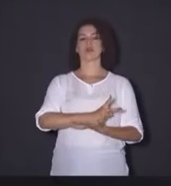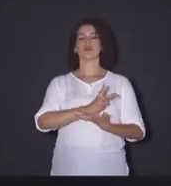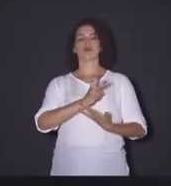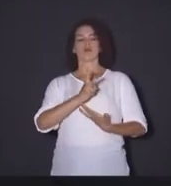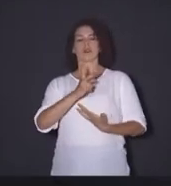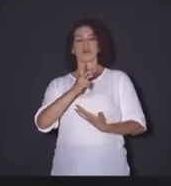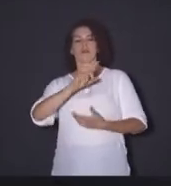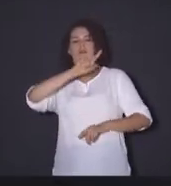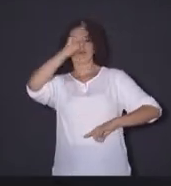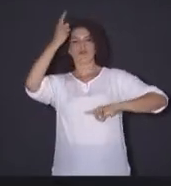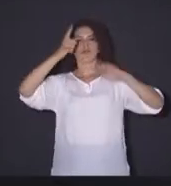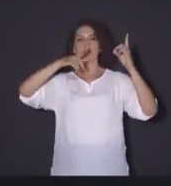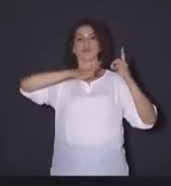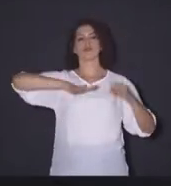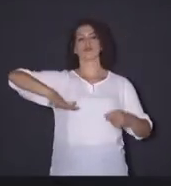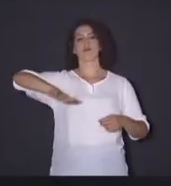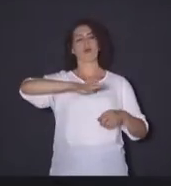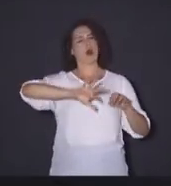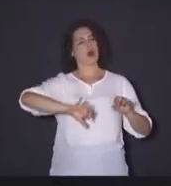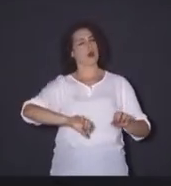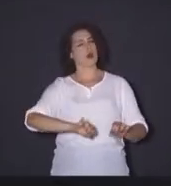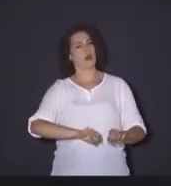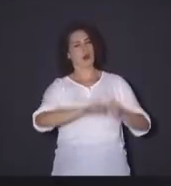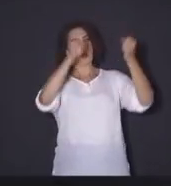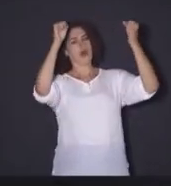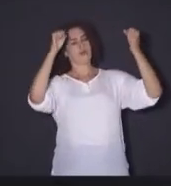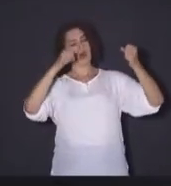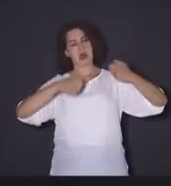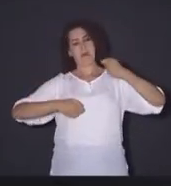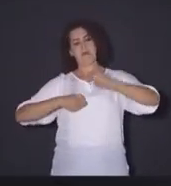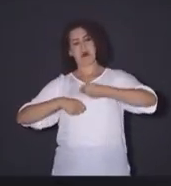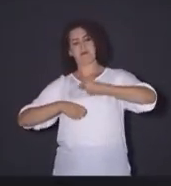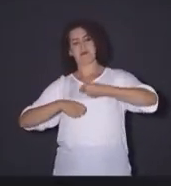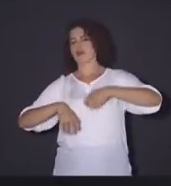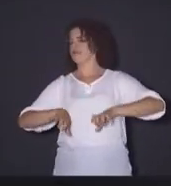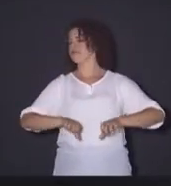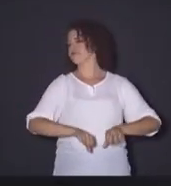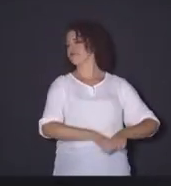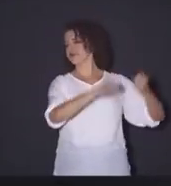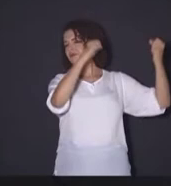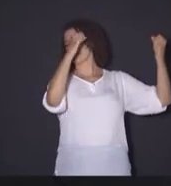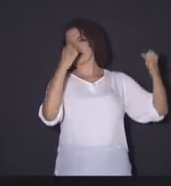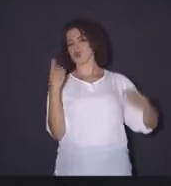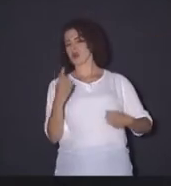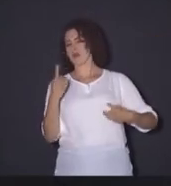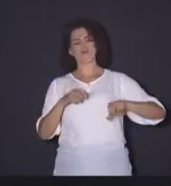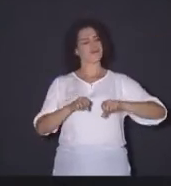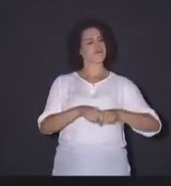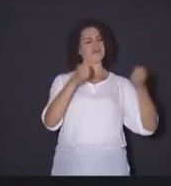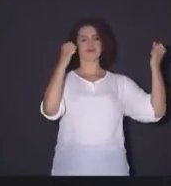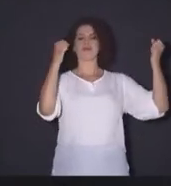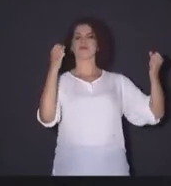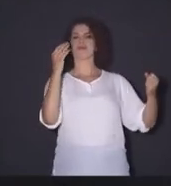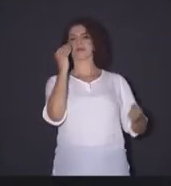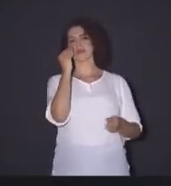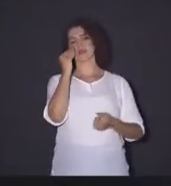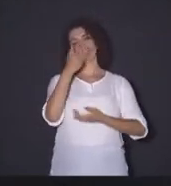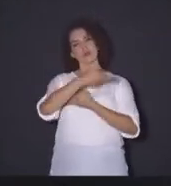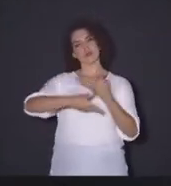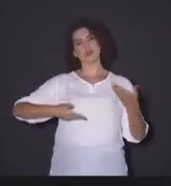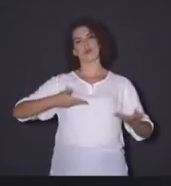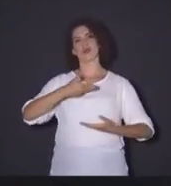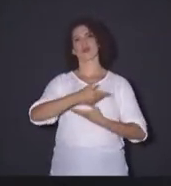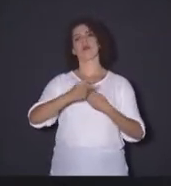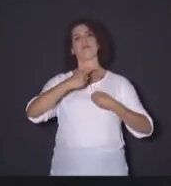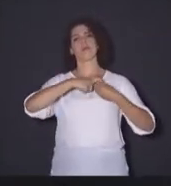espaços de ruptura com essas cobranças e exigências e isolamentos e tentando promover trocas e parcerias